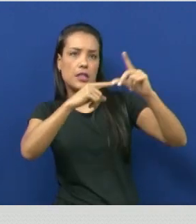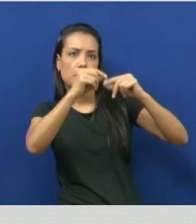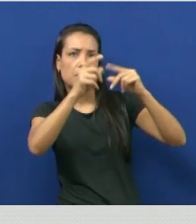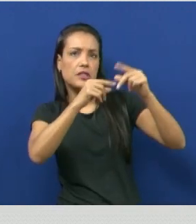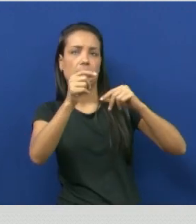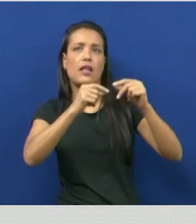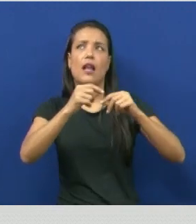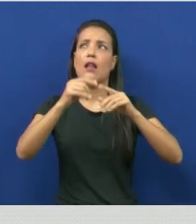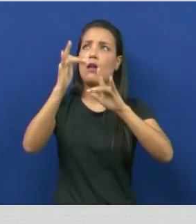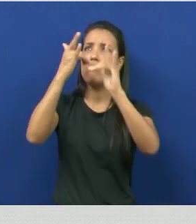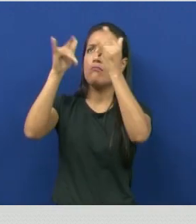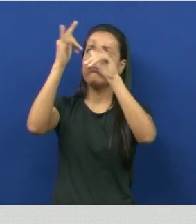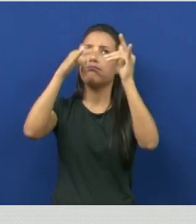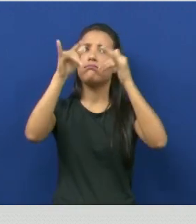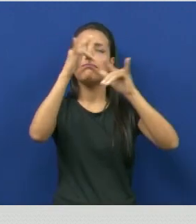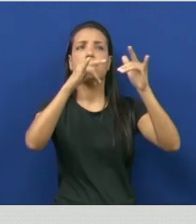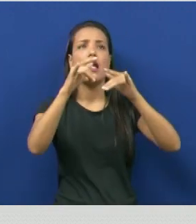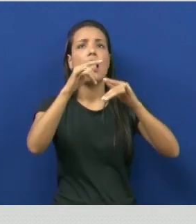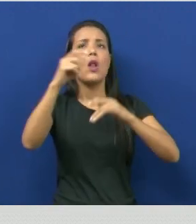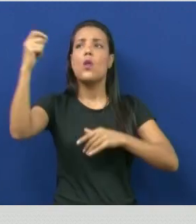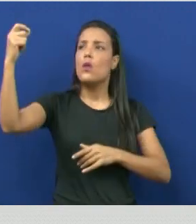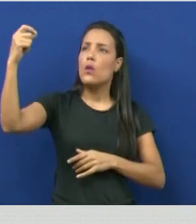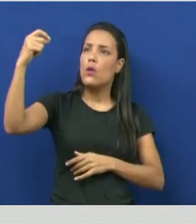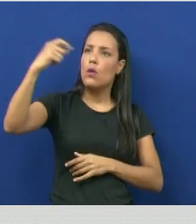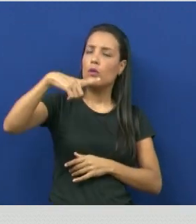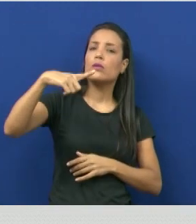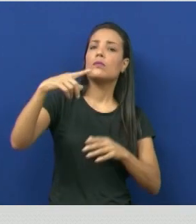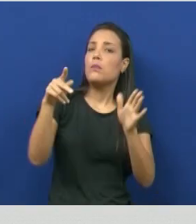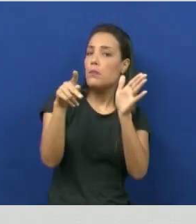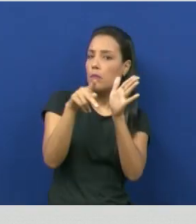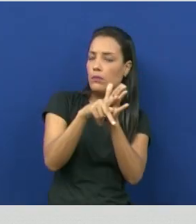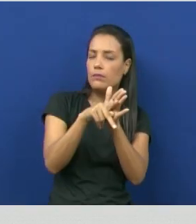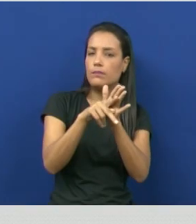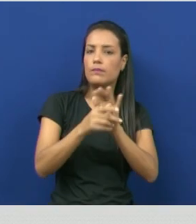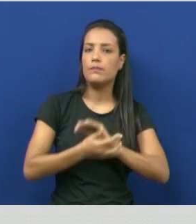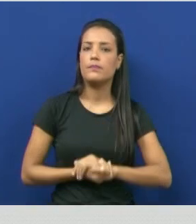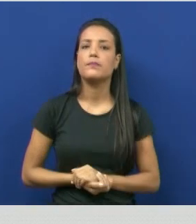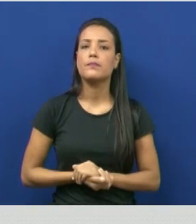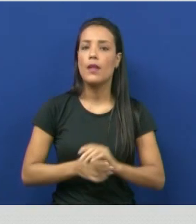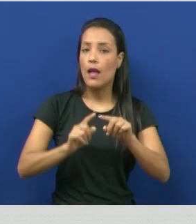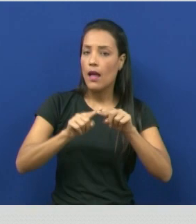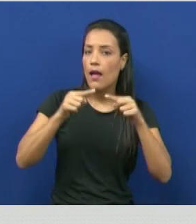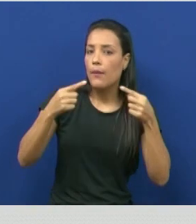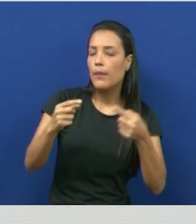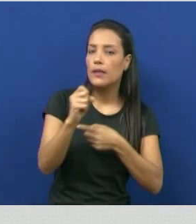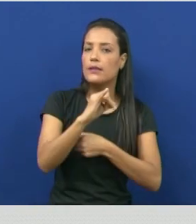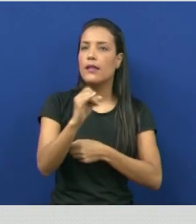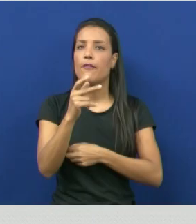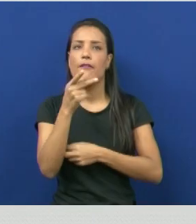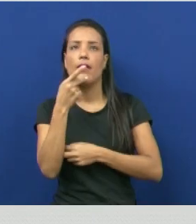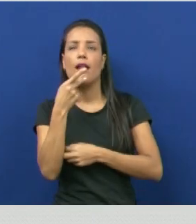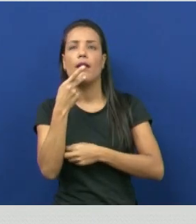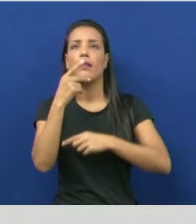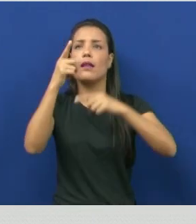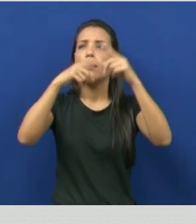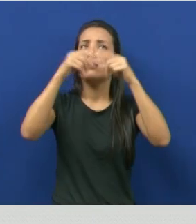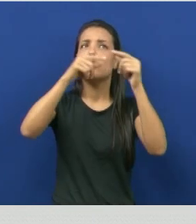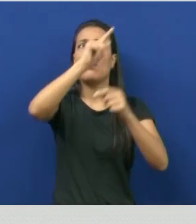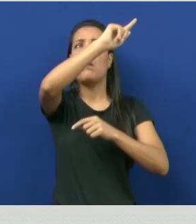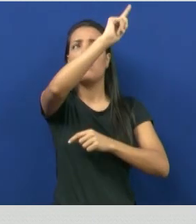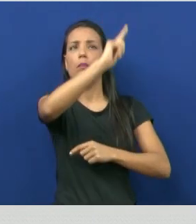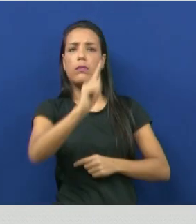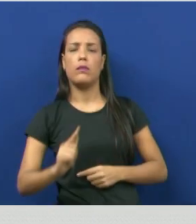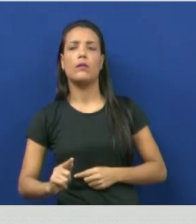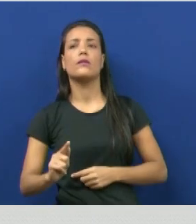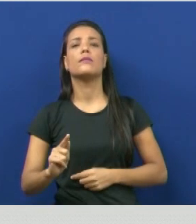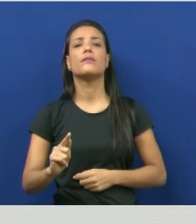astros luminosos, ou seja, são astros que têm luz própria. Já quando falamos de uma estrela cadente, na verdade,